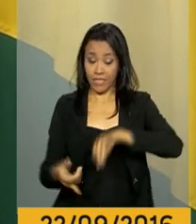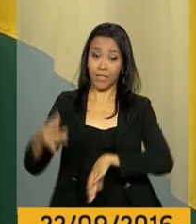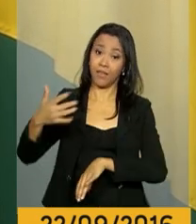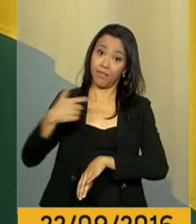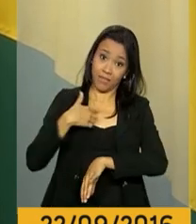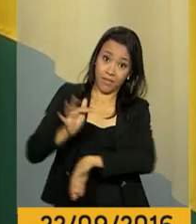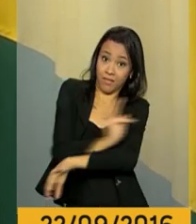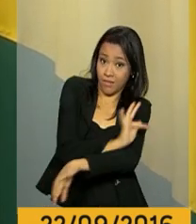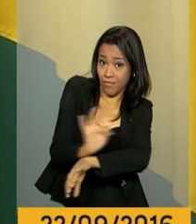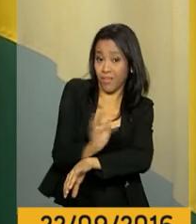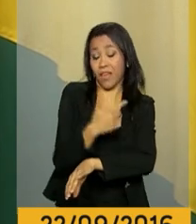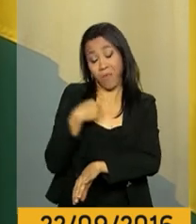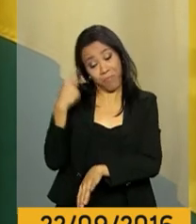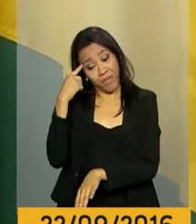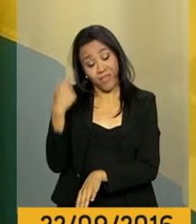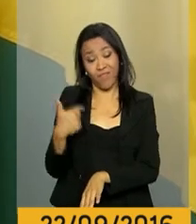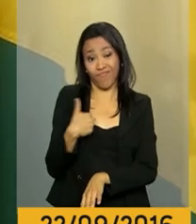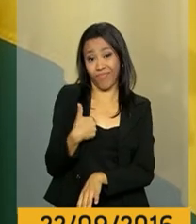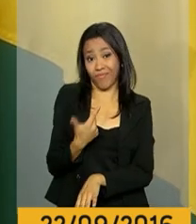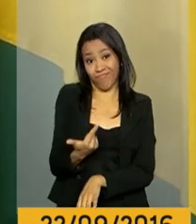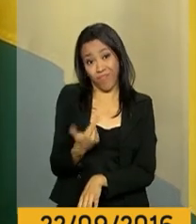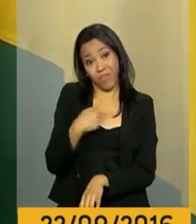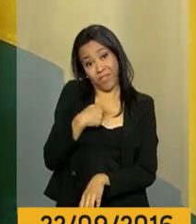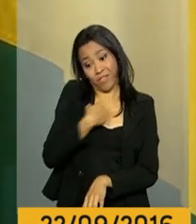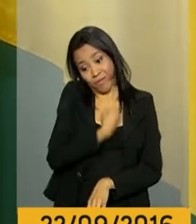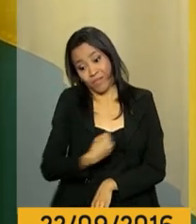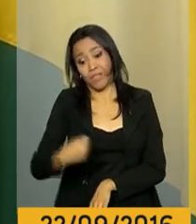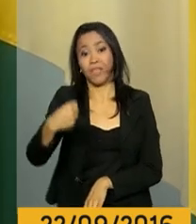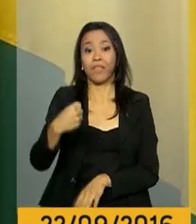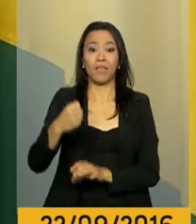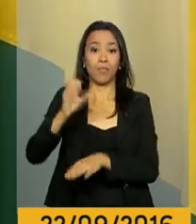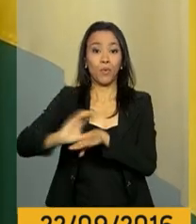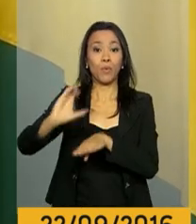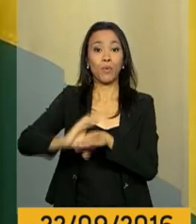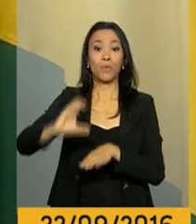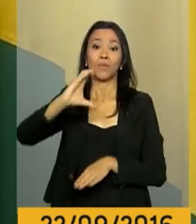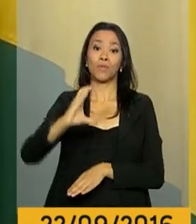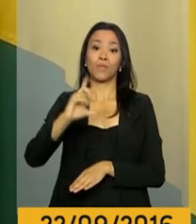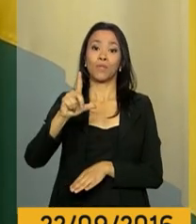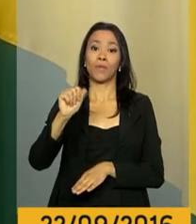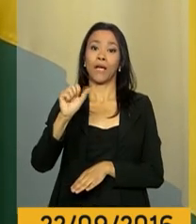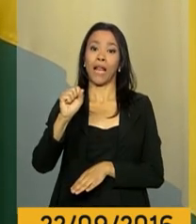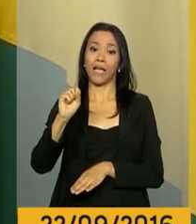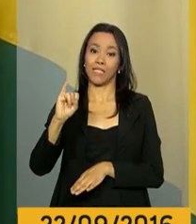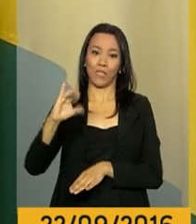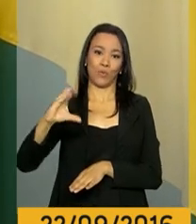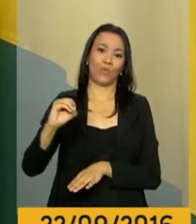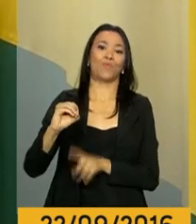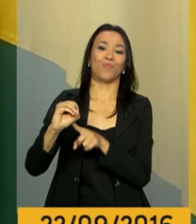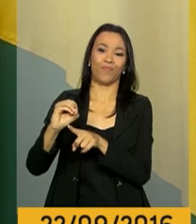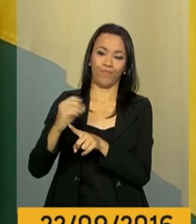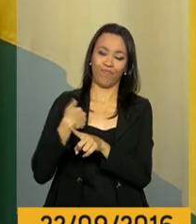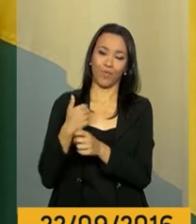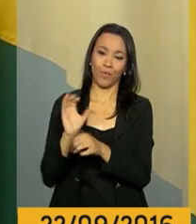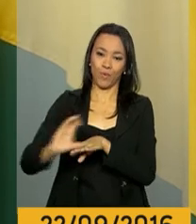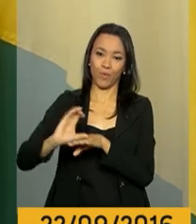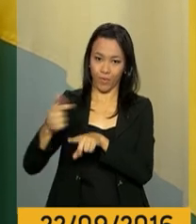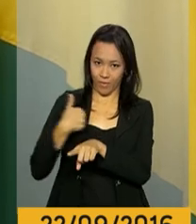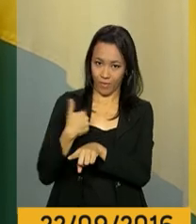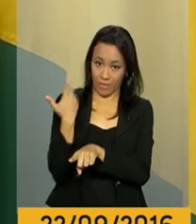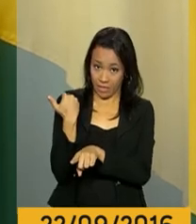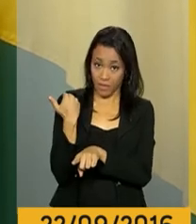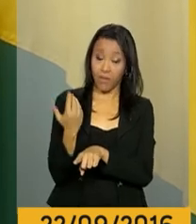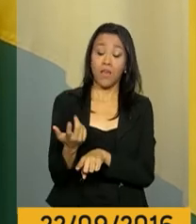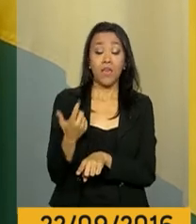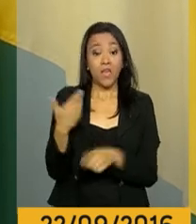percebi que eu tinha que ir pro para o curso clássico e daí vim para São Paulo para fazer o clássico e hoje eu vejo que